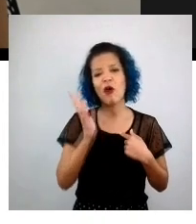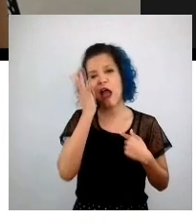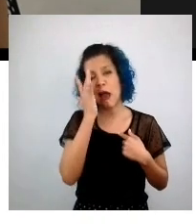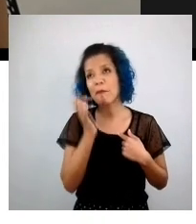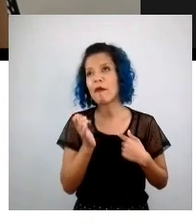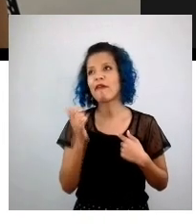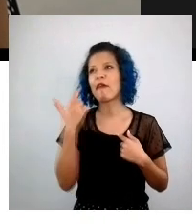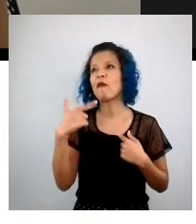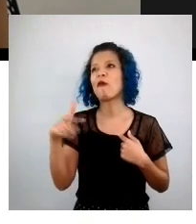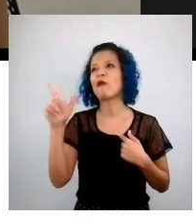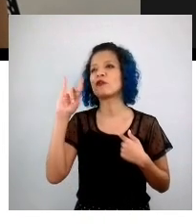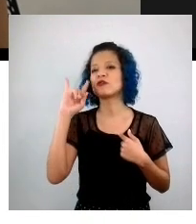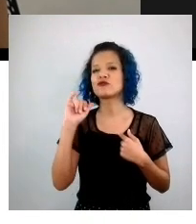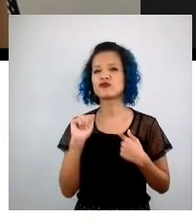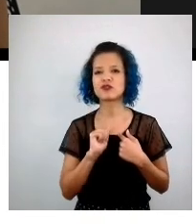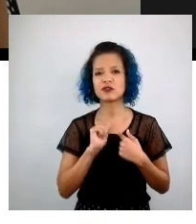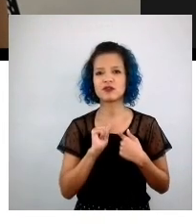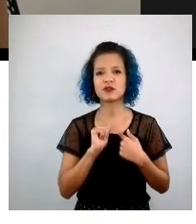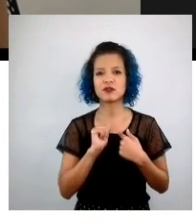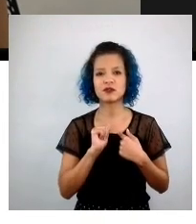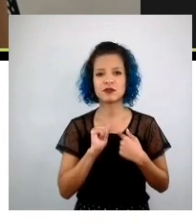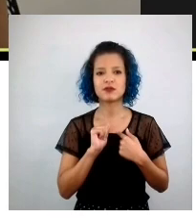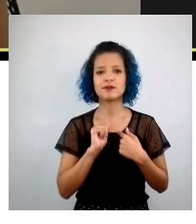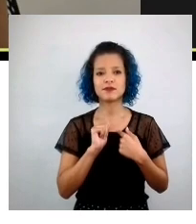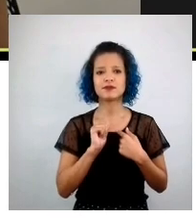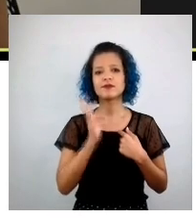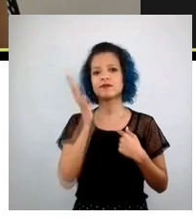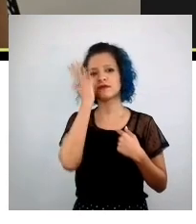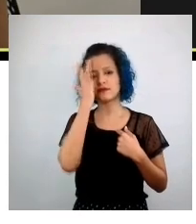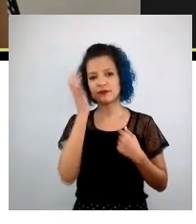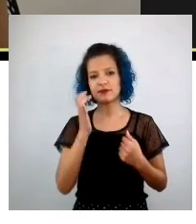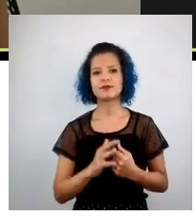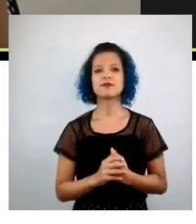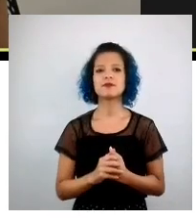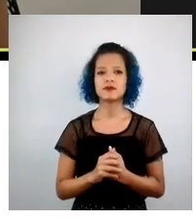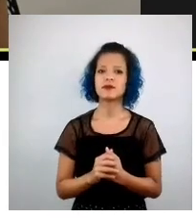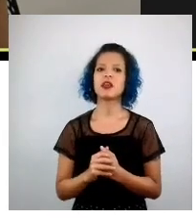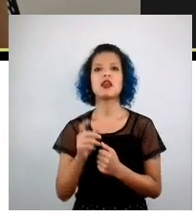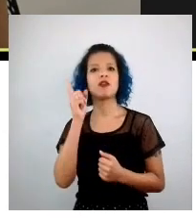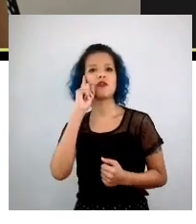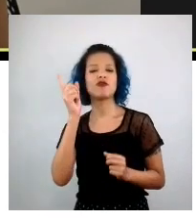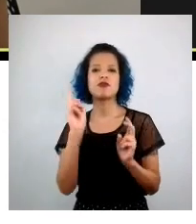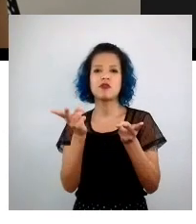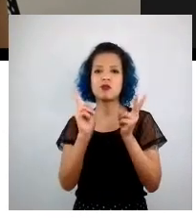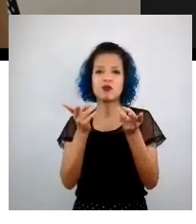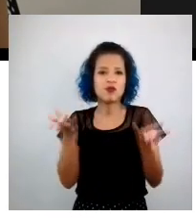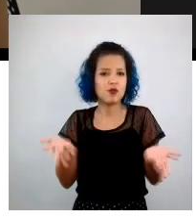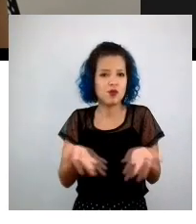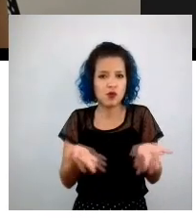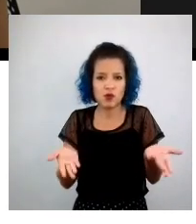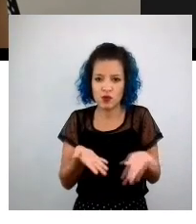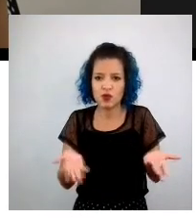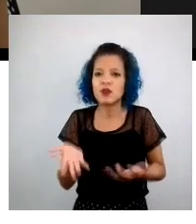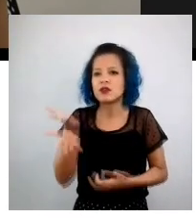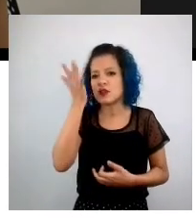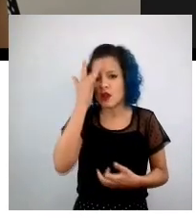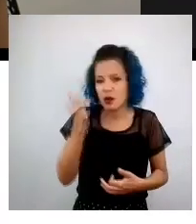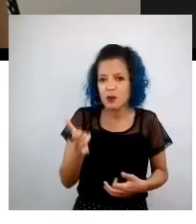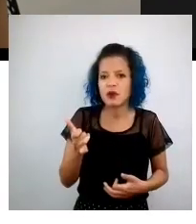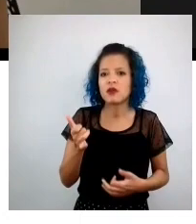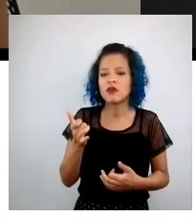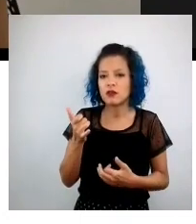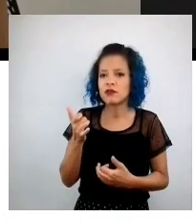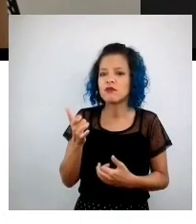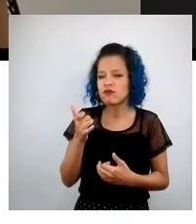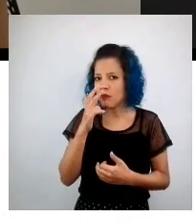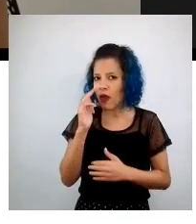Não deixa amanhã ser outro dia. Amanhã tem que ser o dia que continua o hoje. Amanhã tem que ser o dia que evolui o hoje, porque não